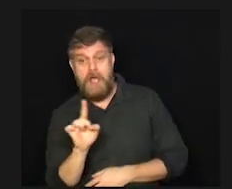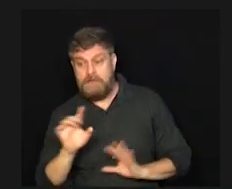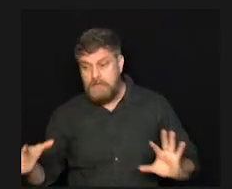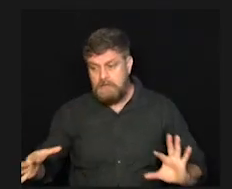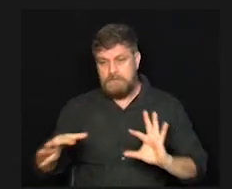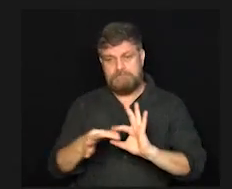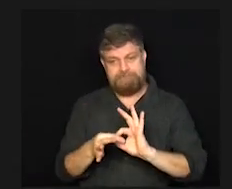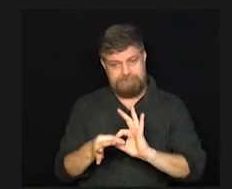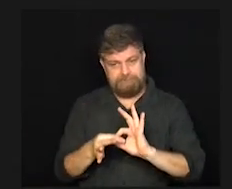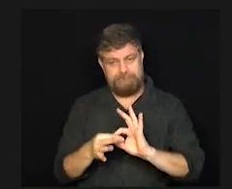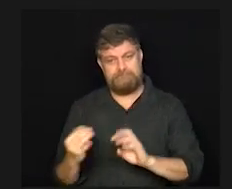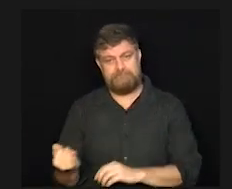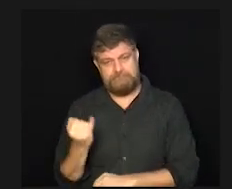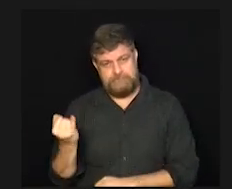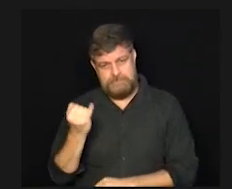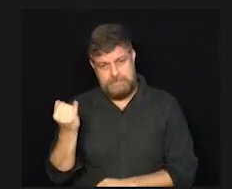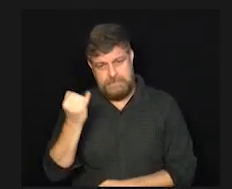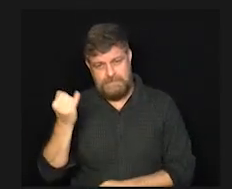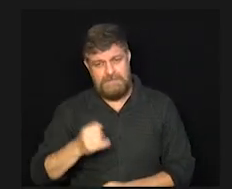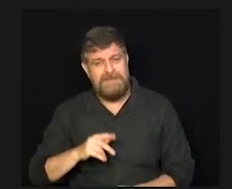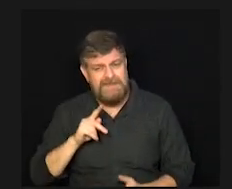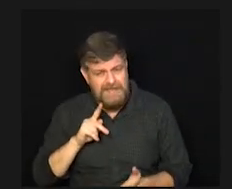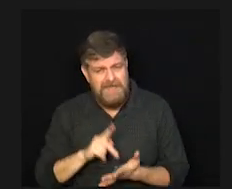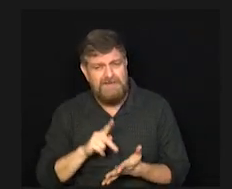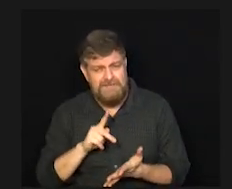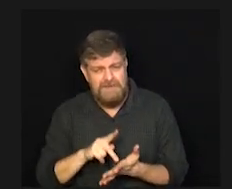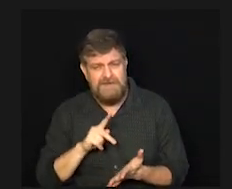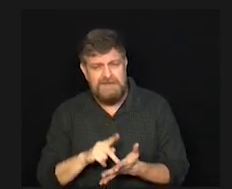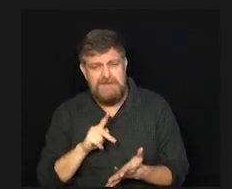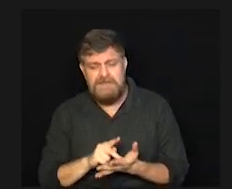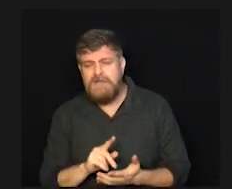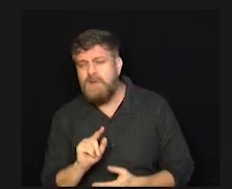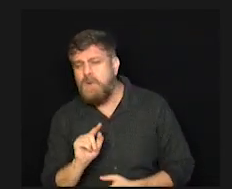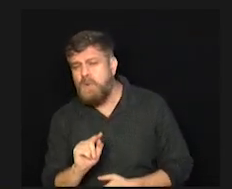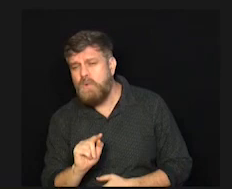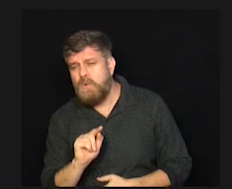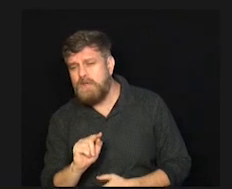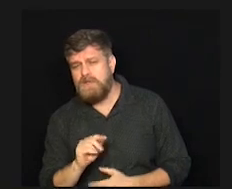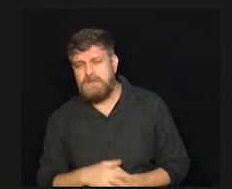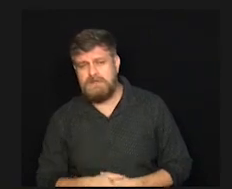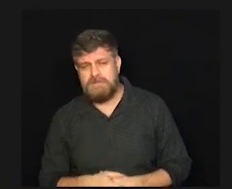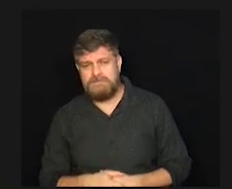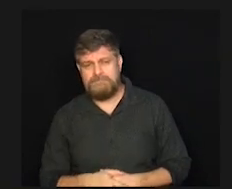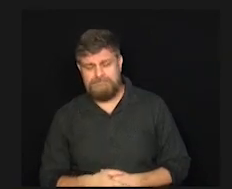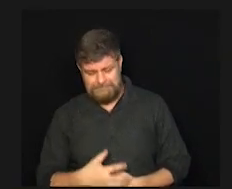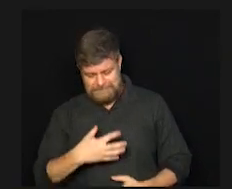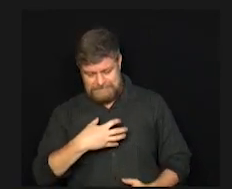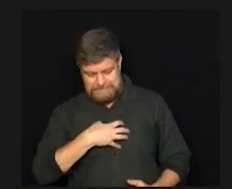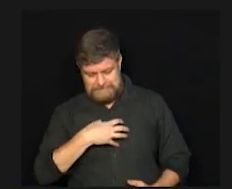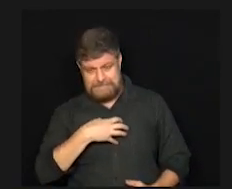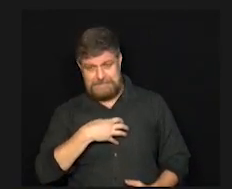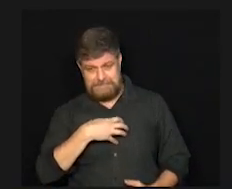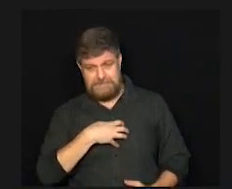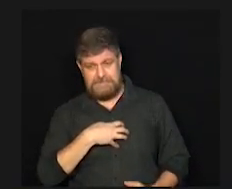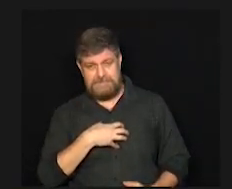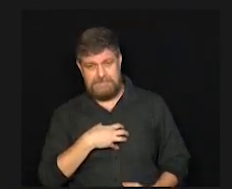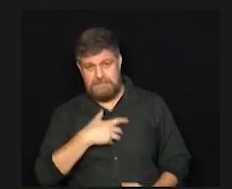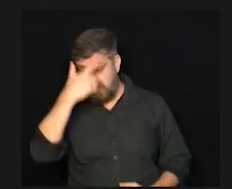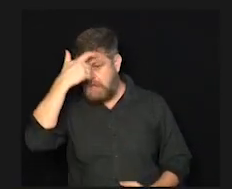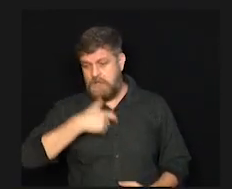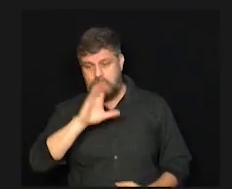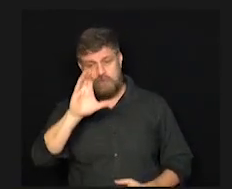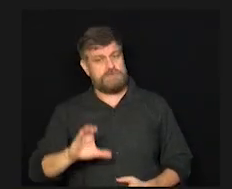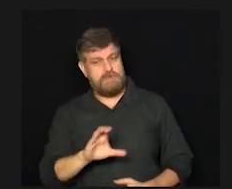união, e é muito importante. Isso é a verdadeira espírito, né? Eu também não sou católico,